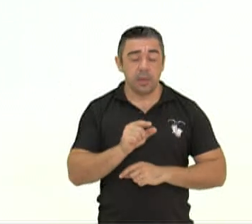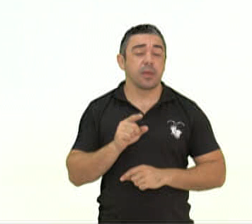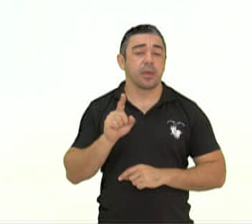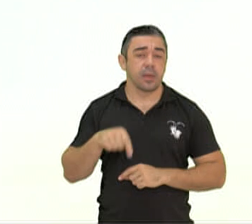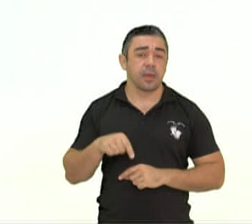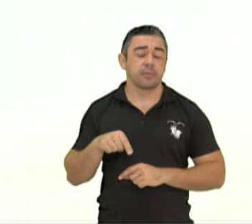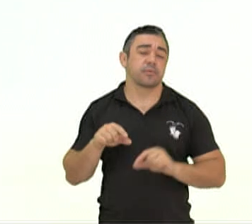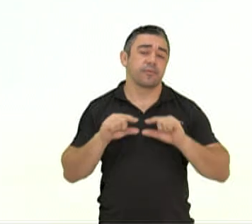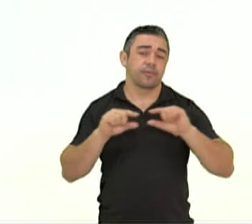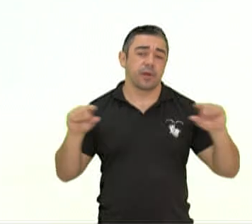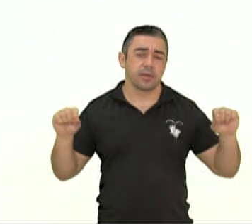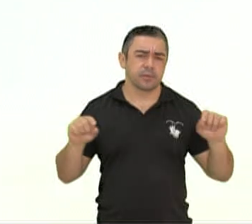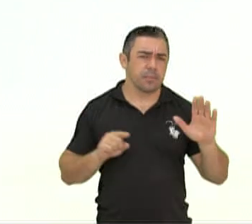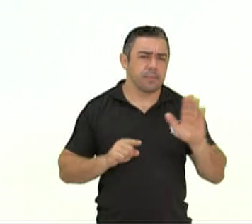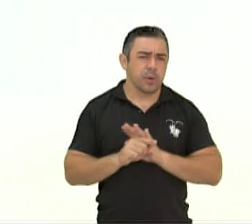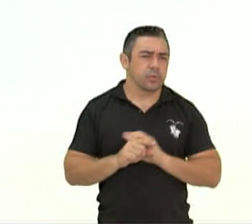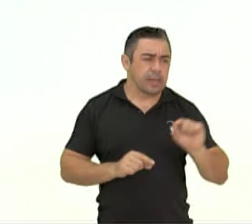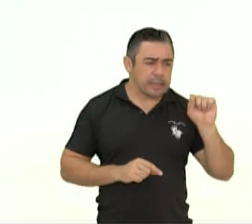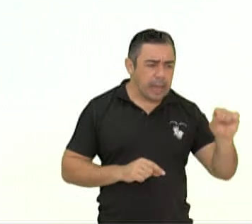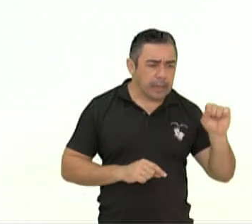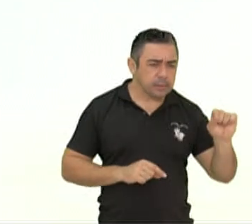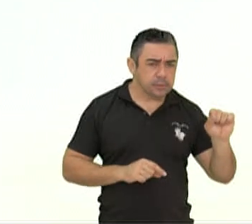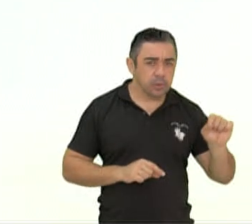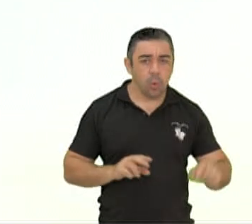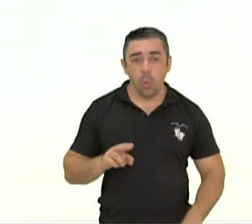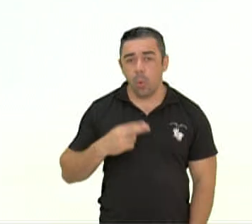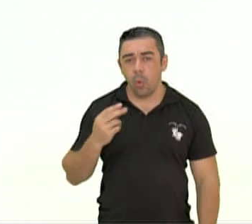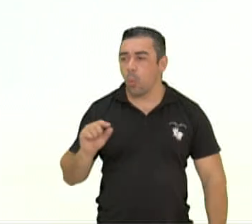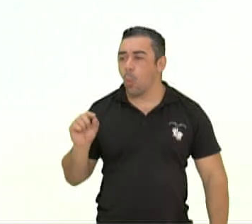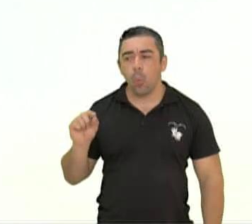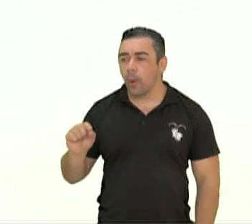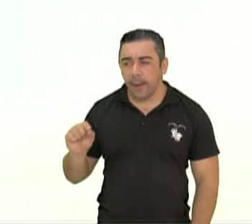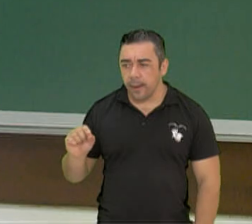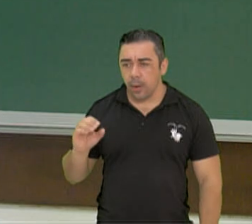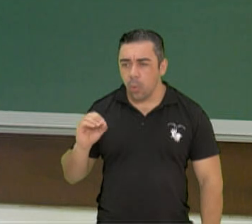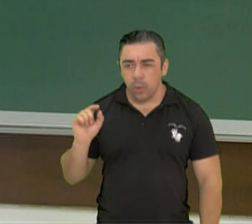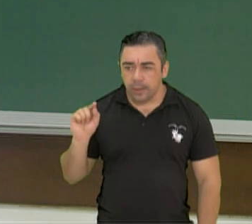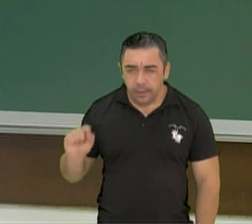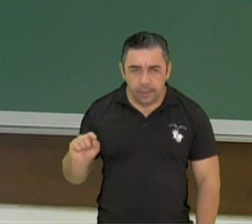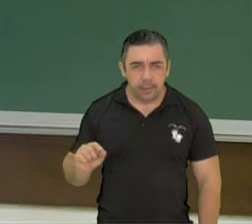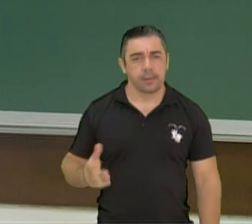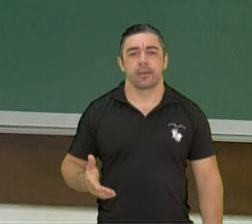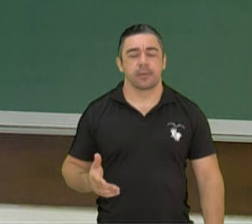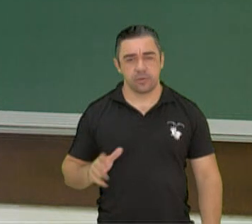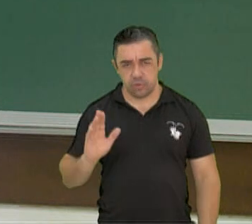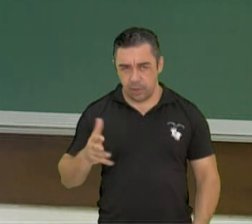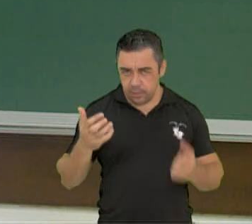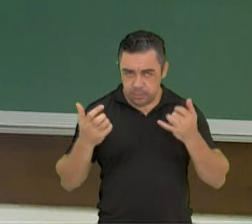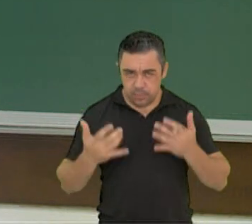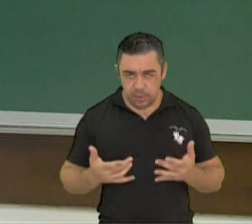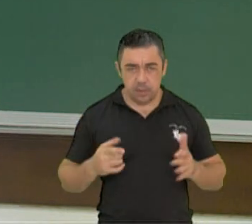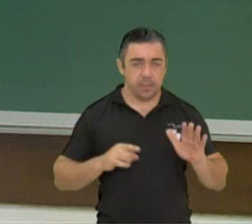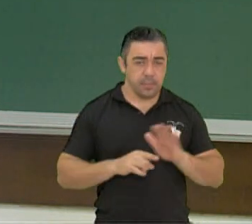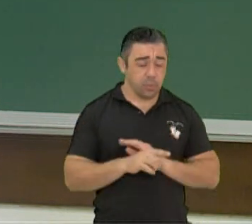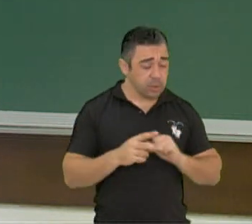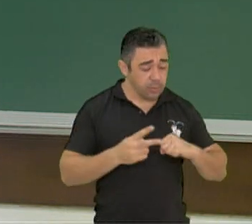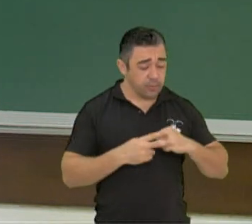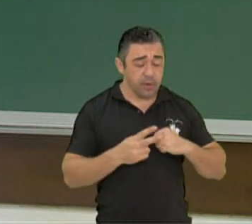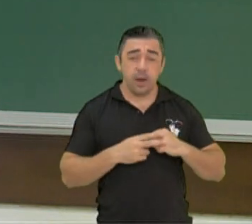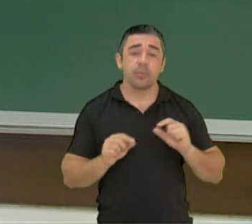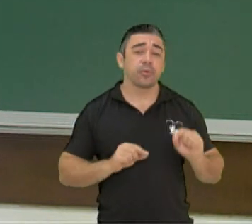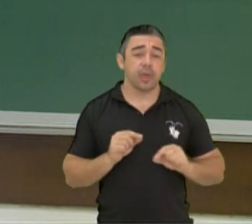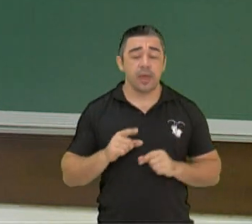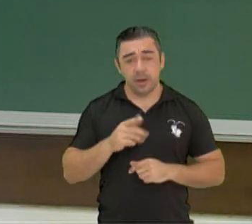orações é perguntando quem ou o que. Então, acabamos de falar sobre isso. Pergunta para o verbozinho,